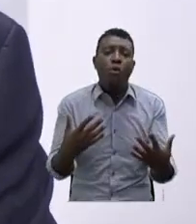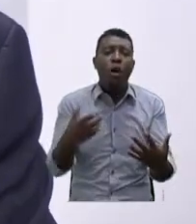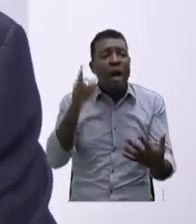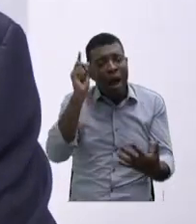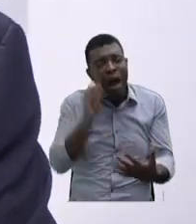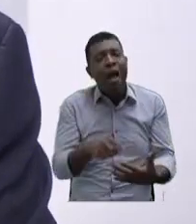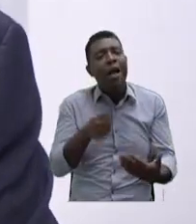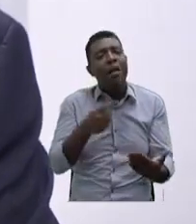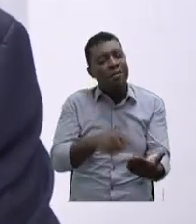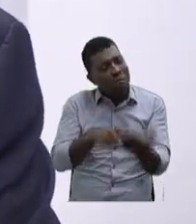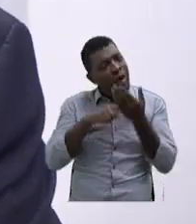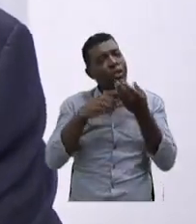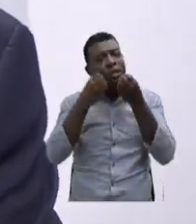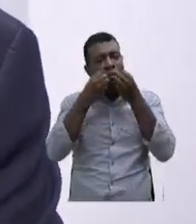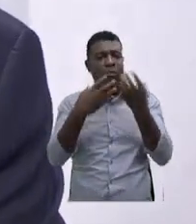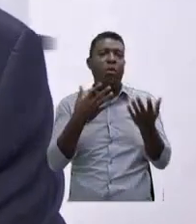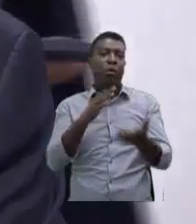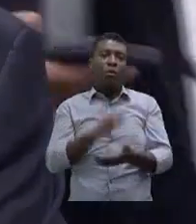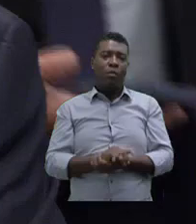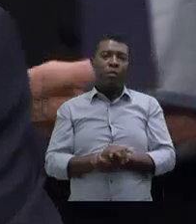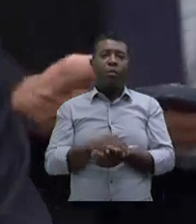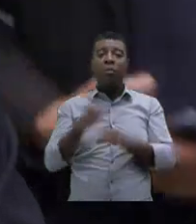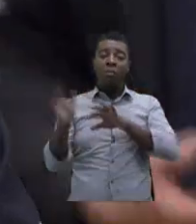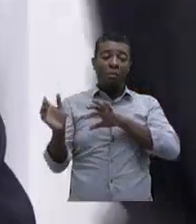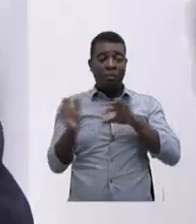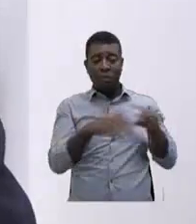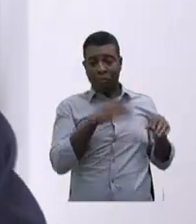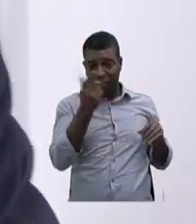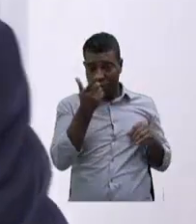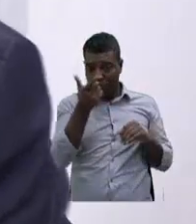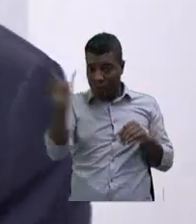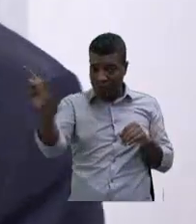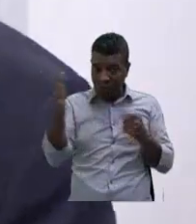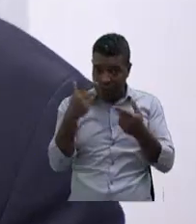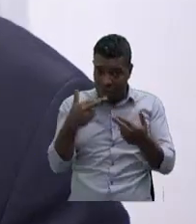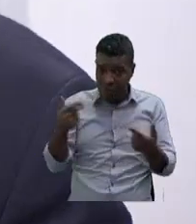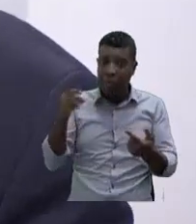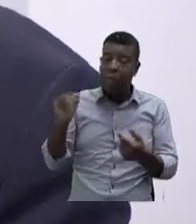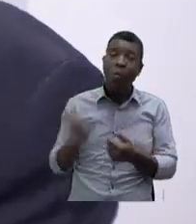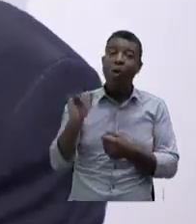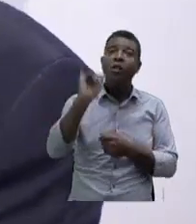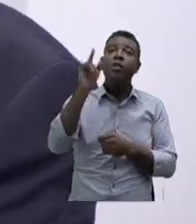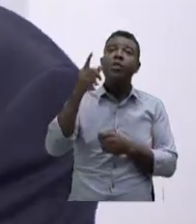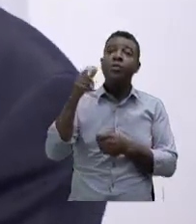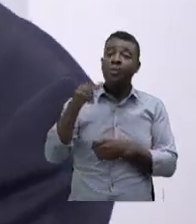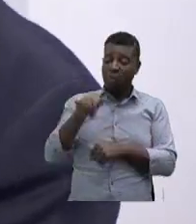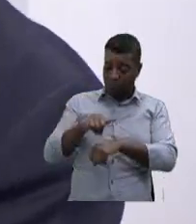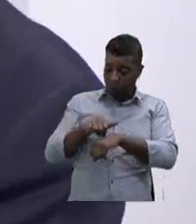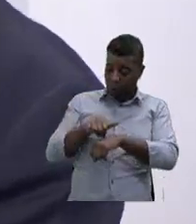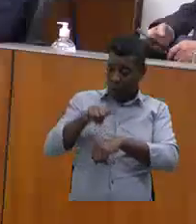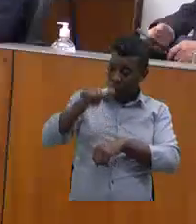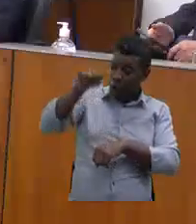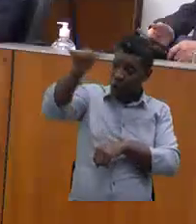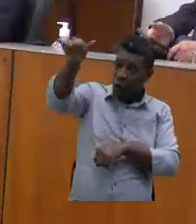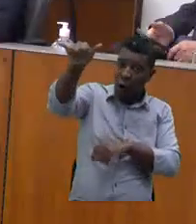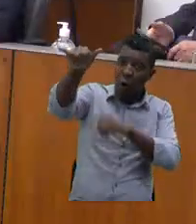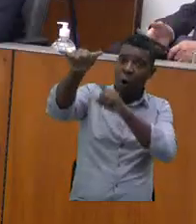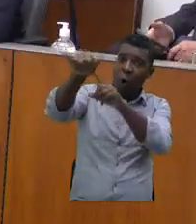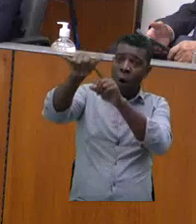Então, outra questão também, os voos, secretário, que estão sendo agora